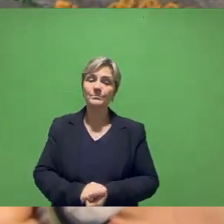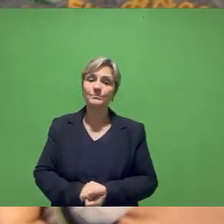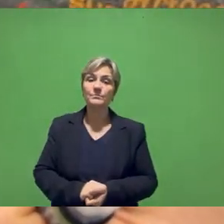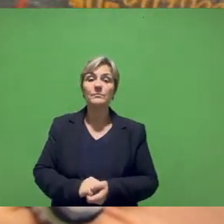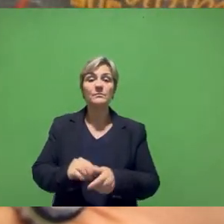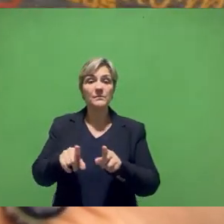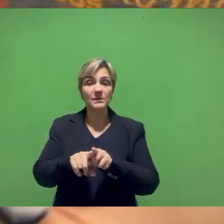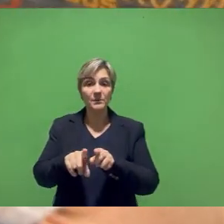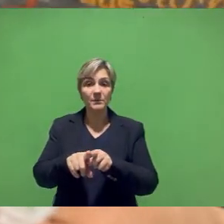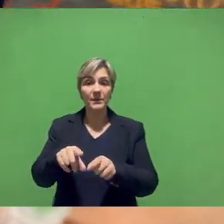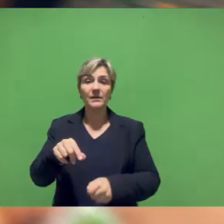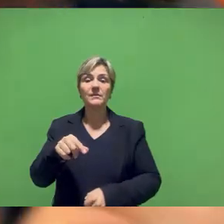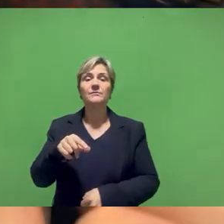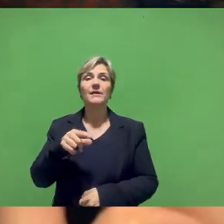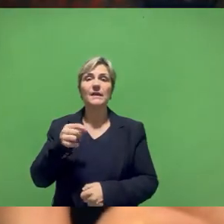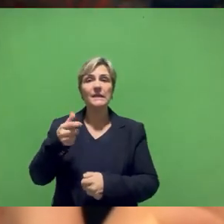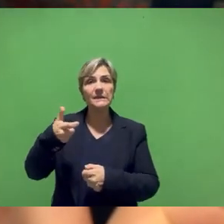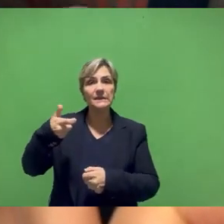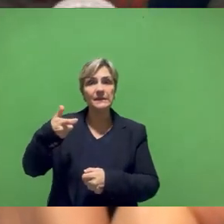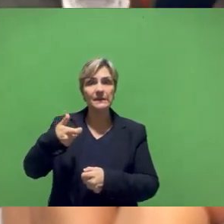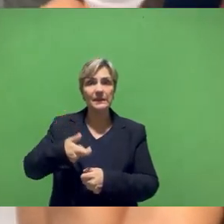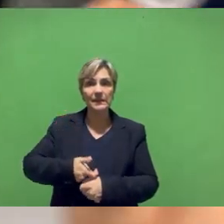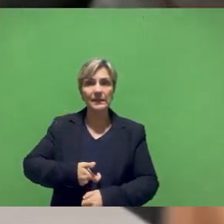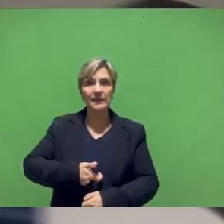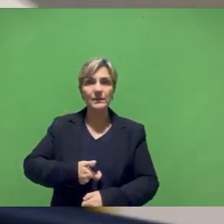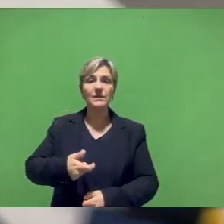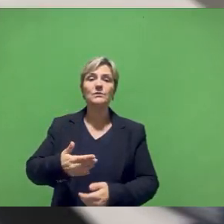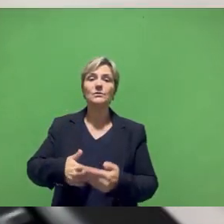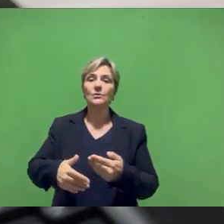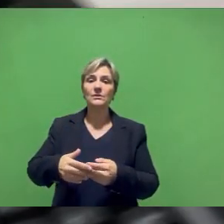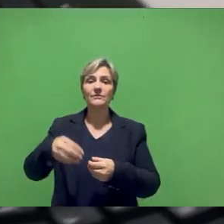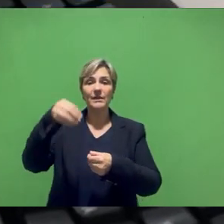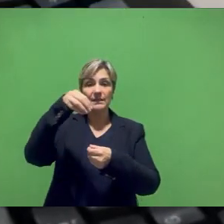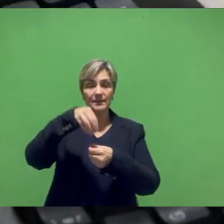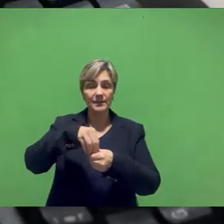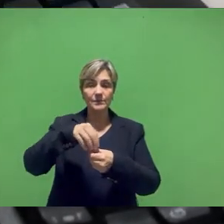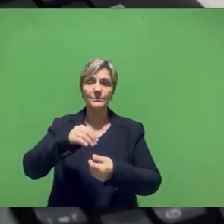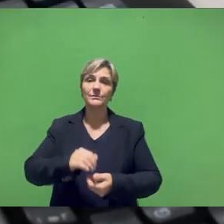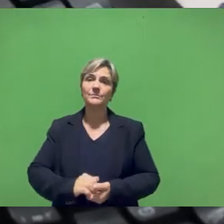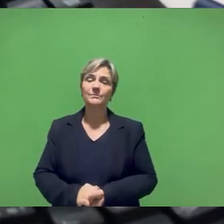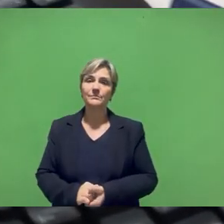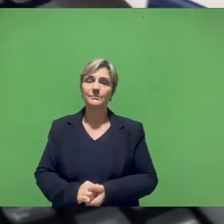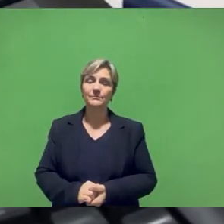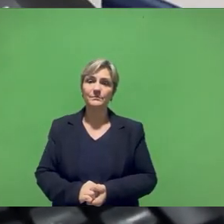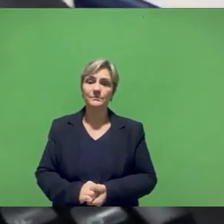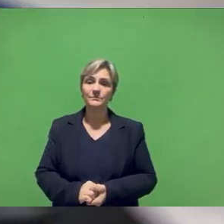Aqui também vai a seringa com agulha, toda ela vai ali dentro, tá?